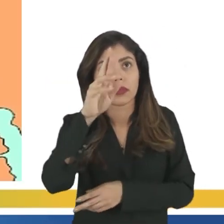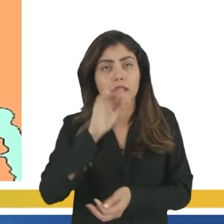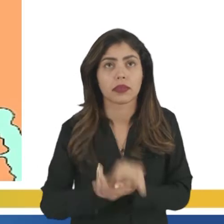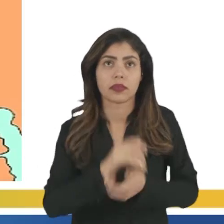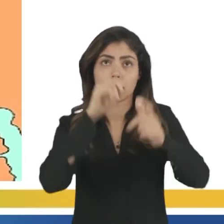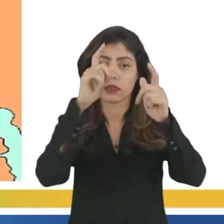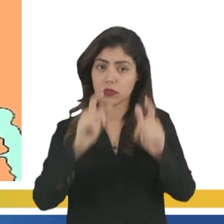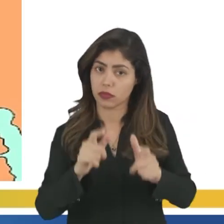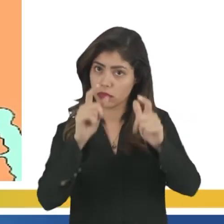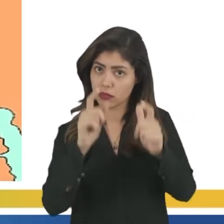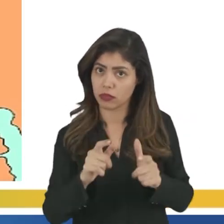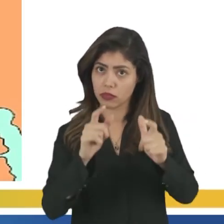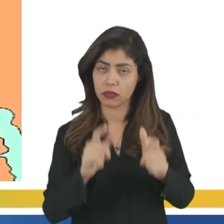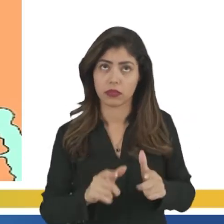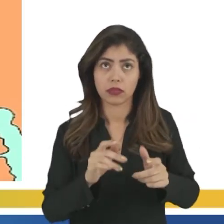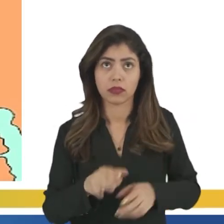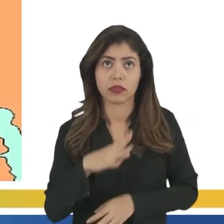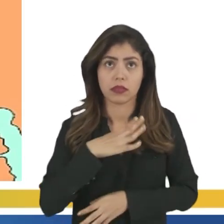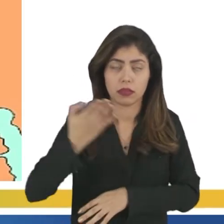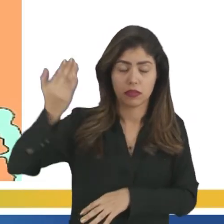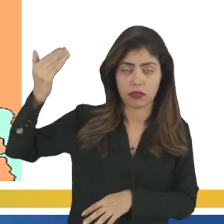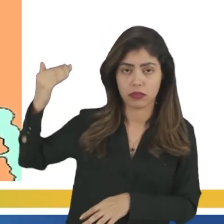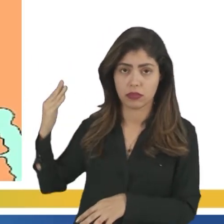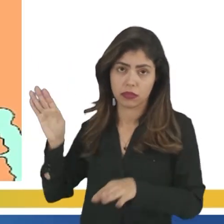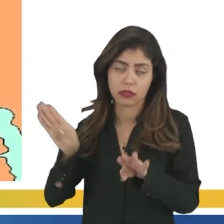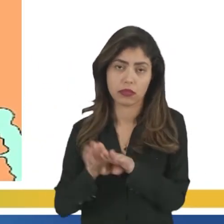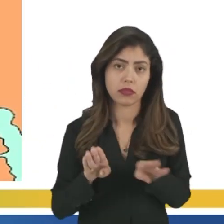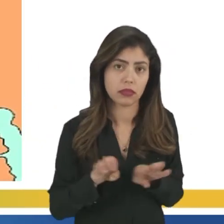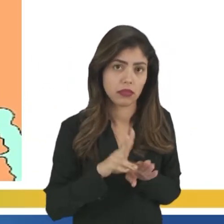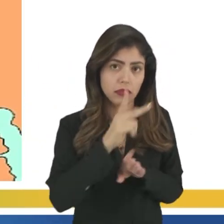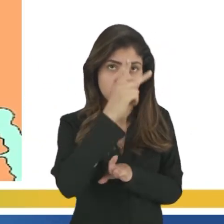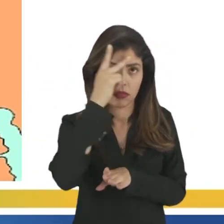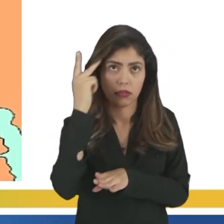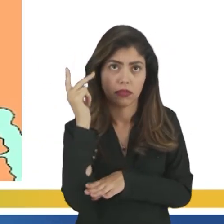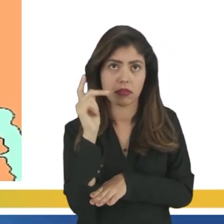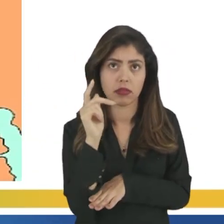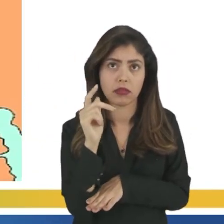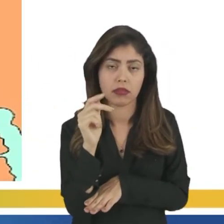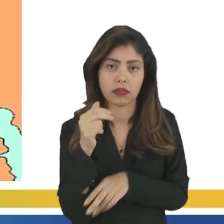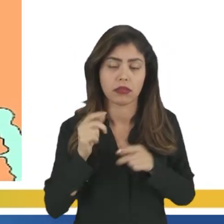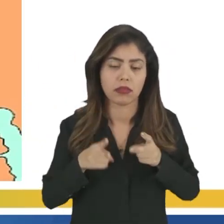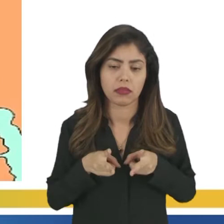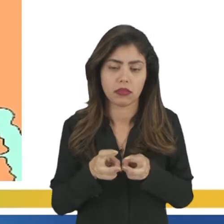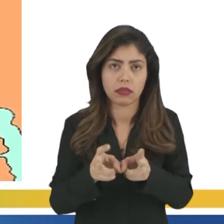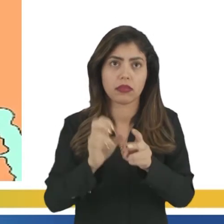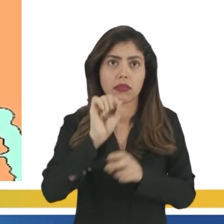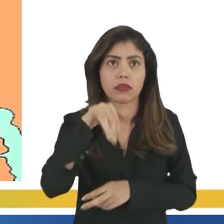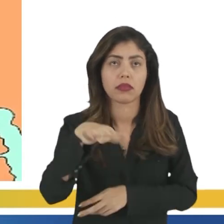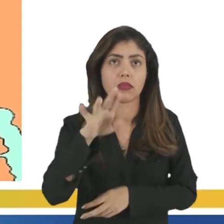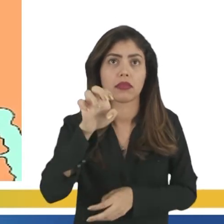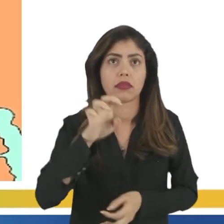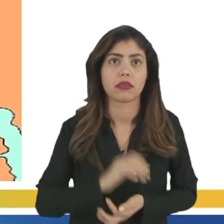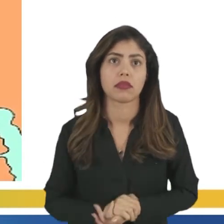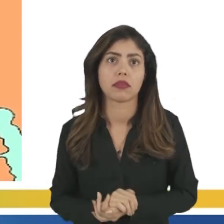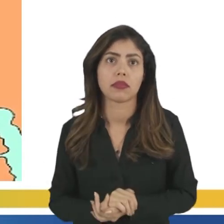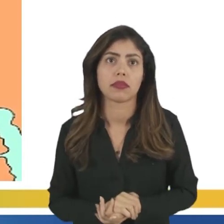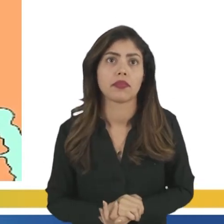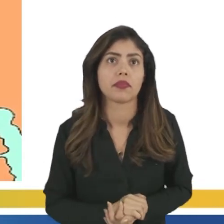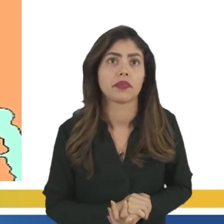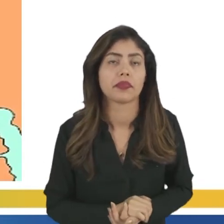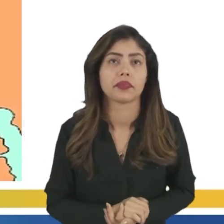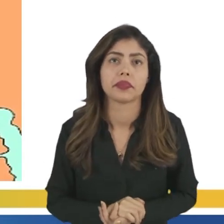vocês, tá? É porque os semitas são descendentes, né, do filho de Noé, Sem, tá? Então, a